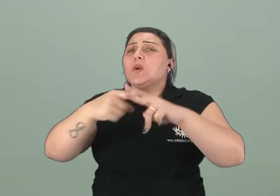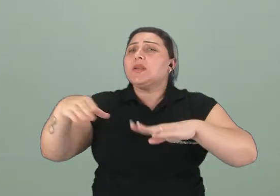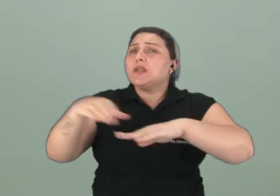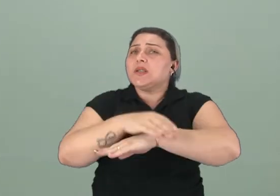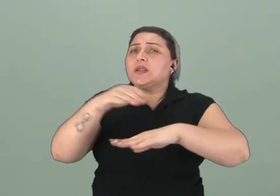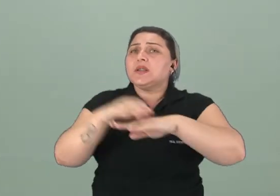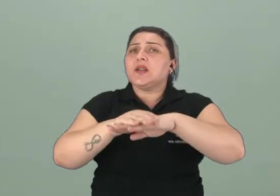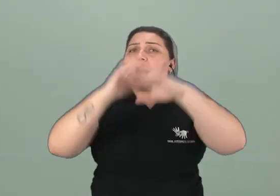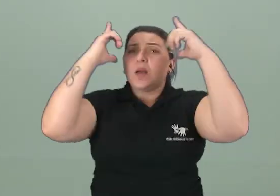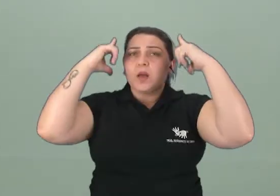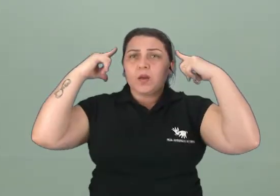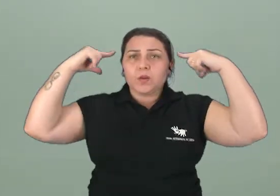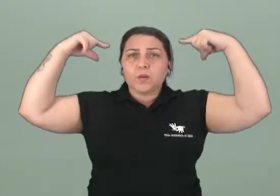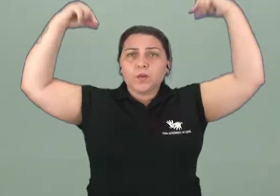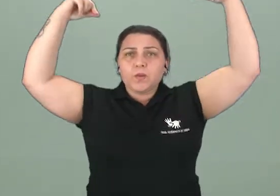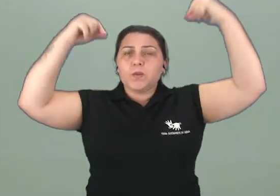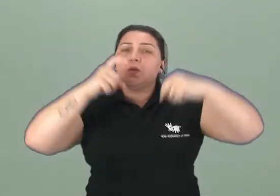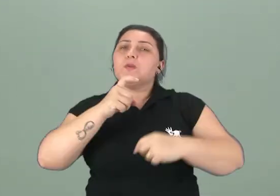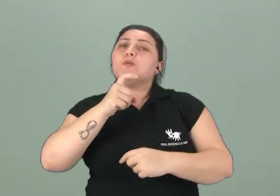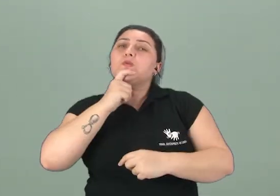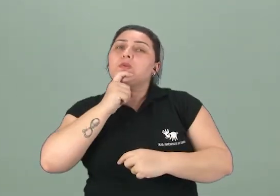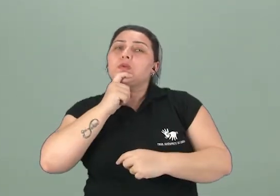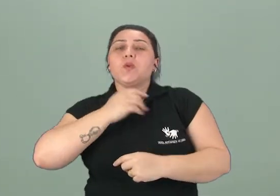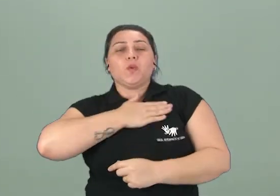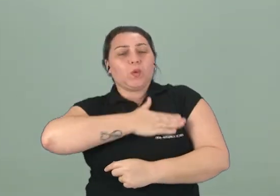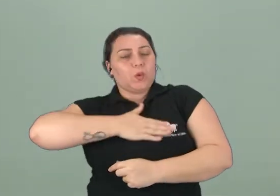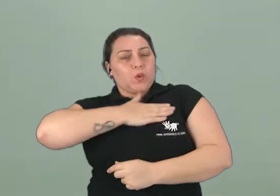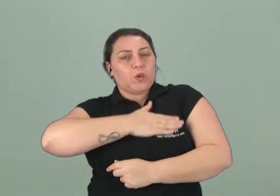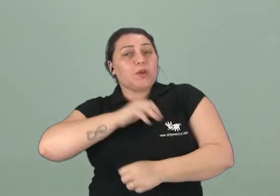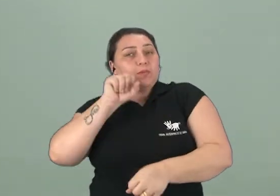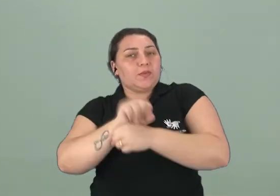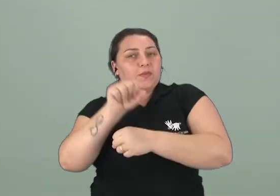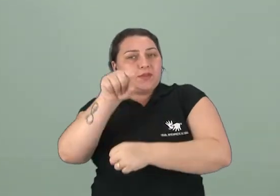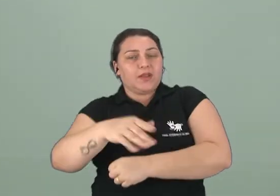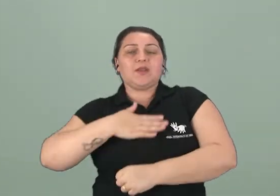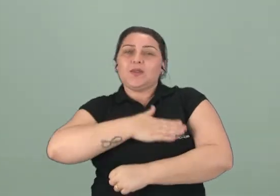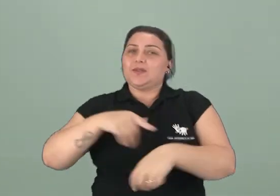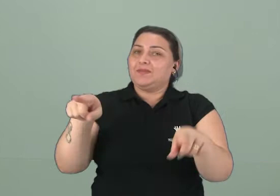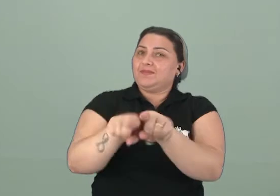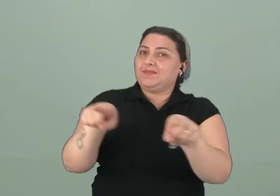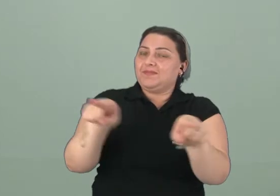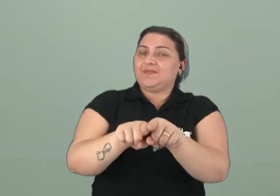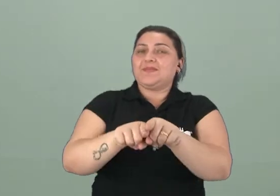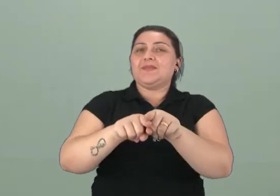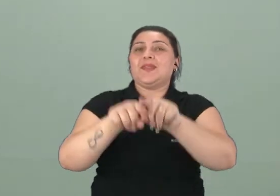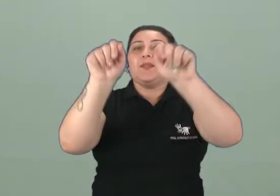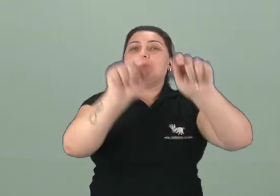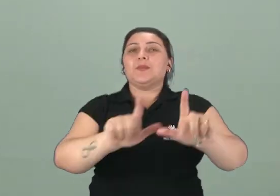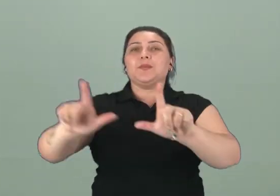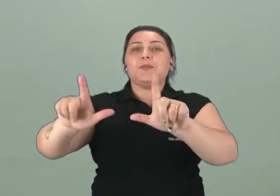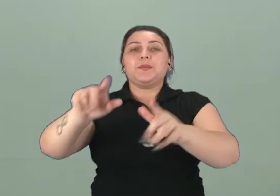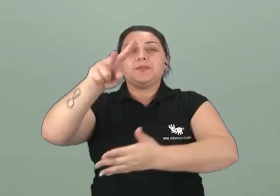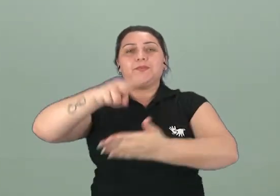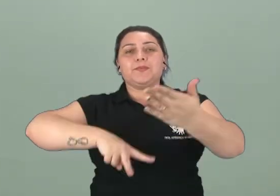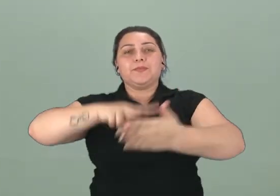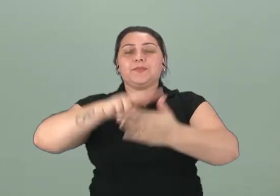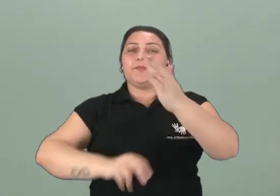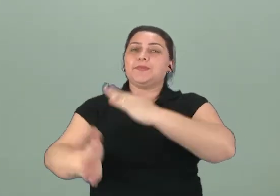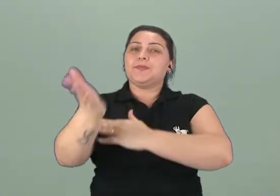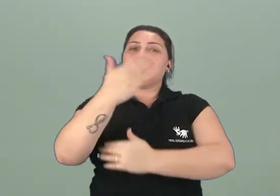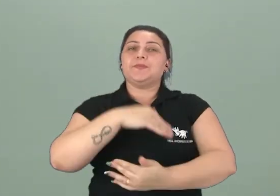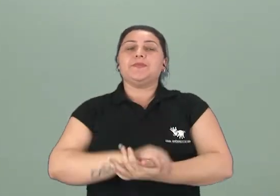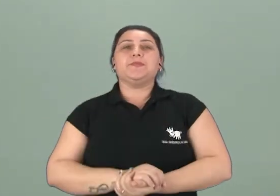vocês já ouviram. É um conto muito legal, gosto muito. Espero que vocês gostem também. Então acompanhem comigo aí na leitura. Vamos lá na